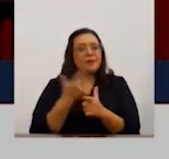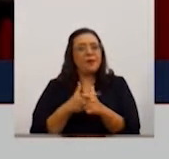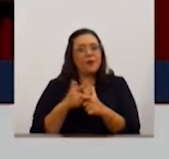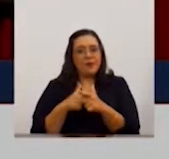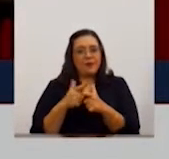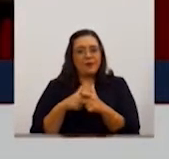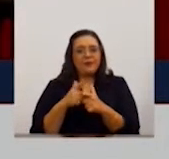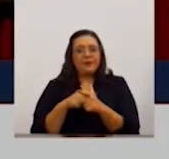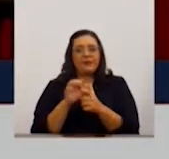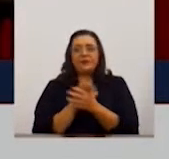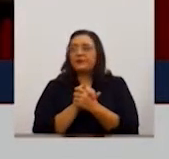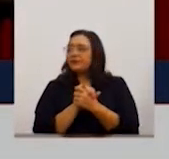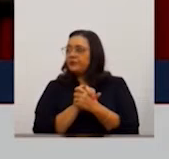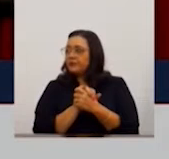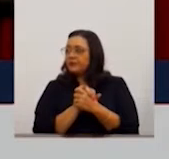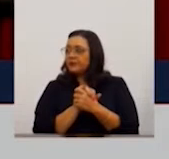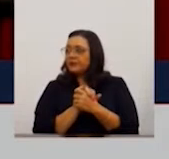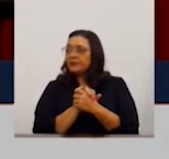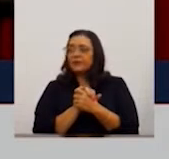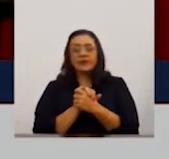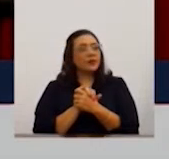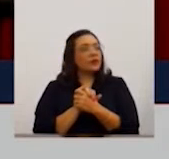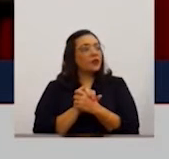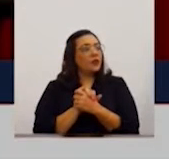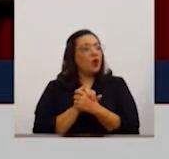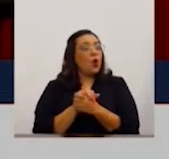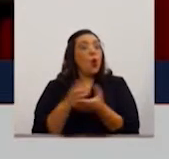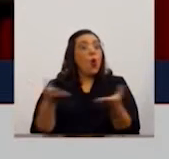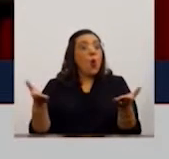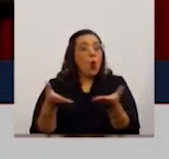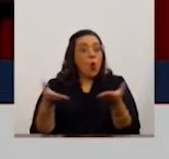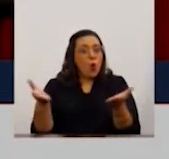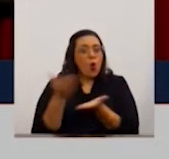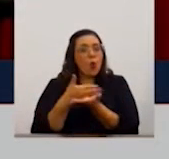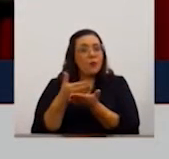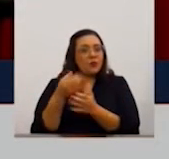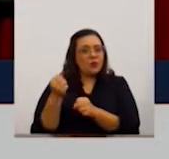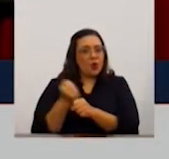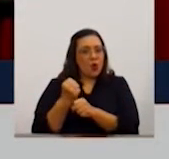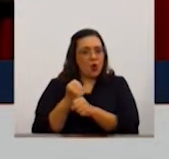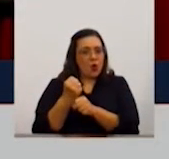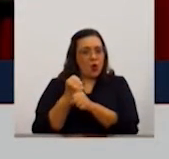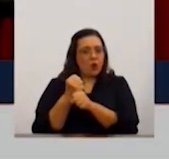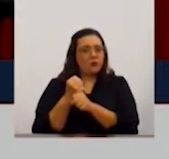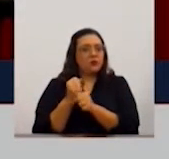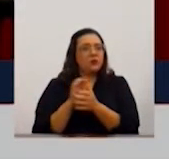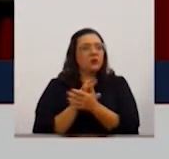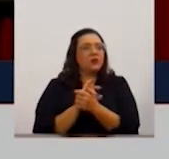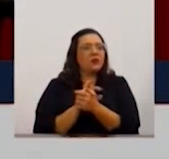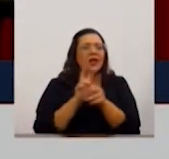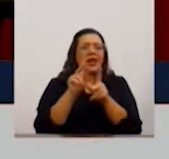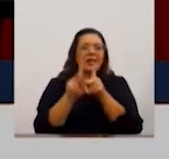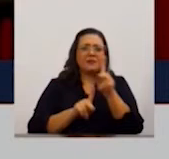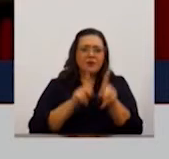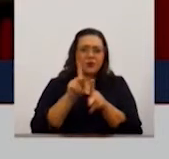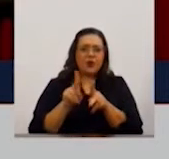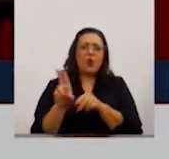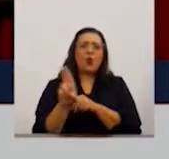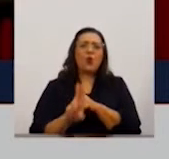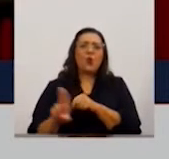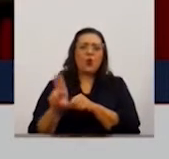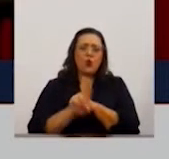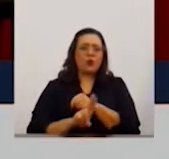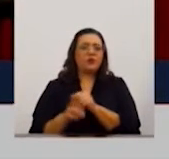imagem no Mini Hospital do Pozo Bom e a recém-iniciada troca de adutora, que vai exigir paciência dos motoristas na Avenida Emília